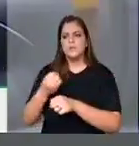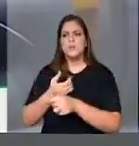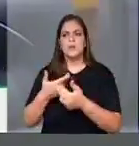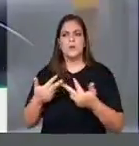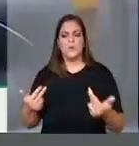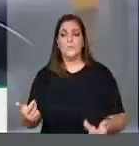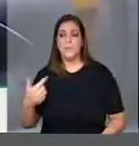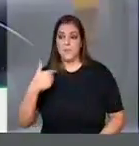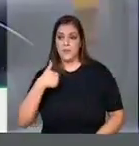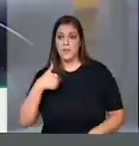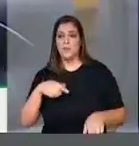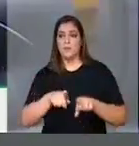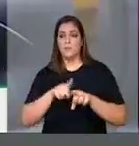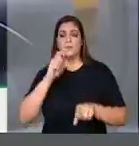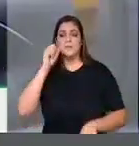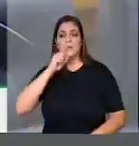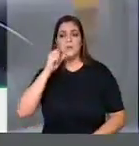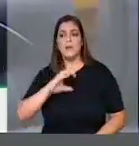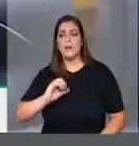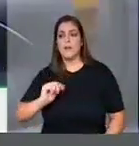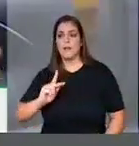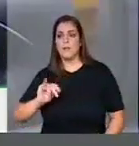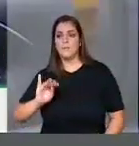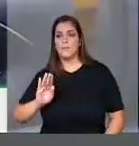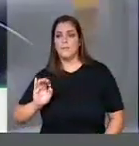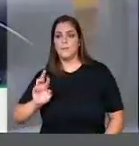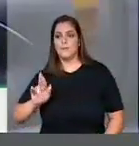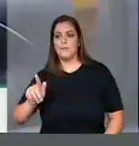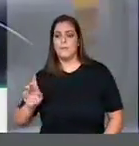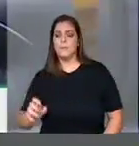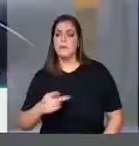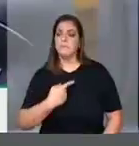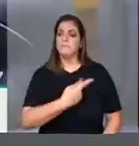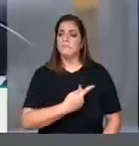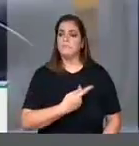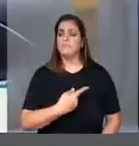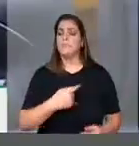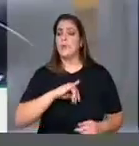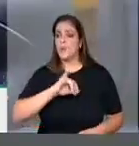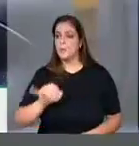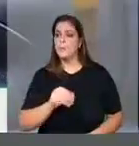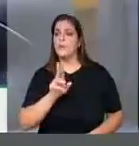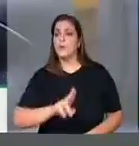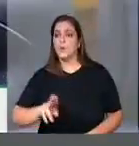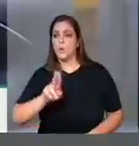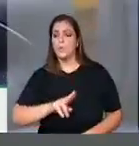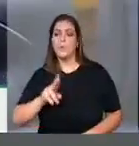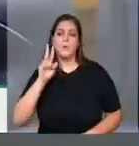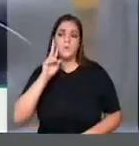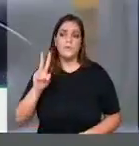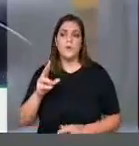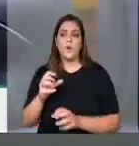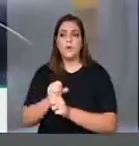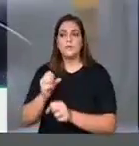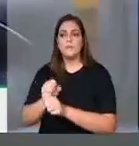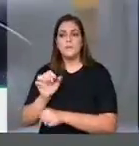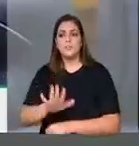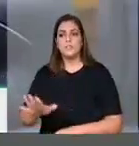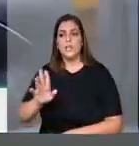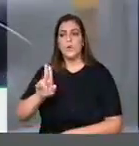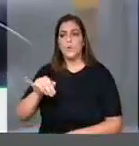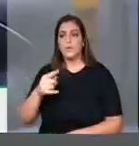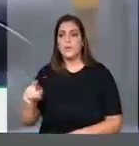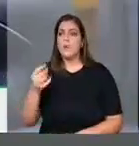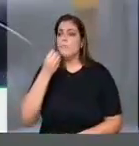a gestão compartilhada já para acompanhar nossas emendas ao Orçamento Geral da União. O resultado é muito